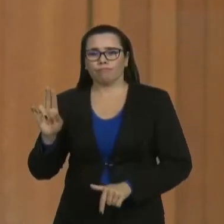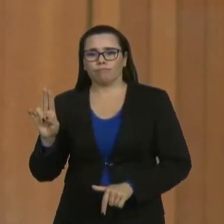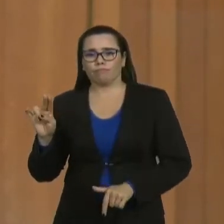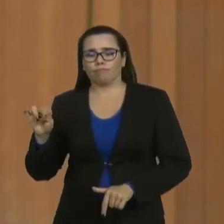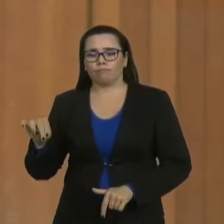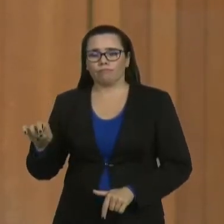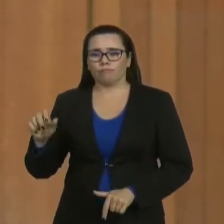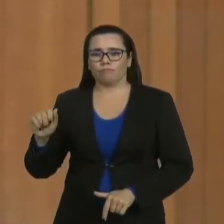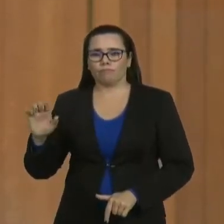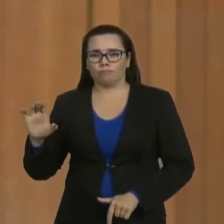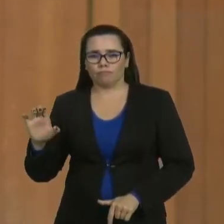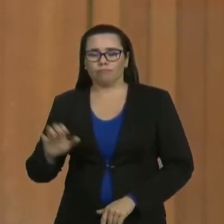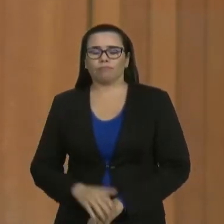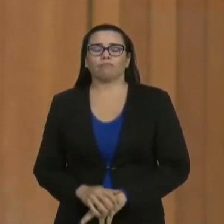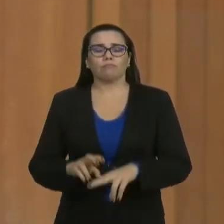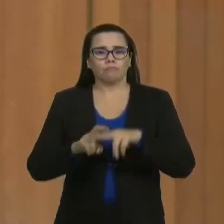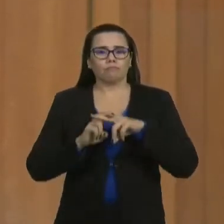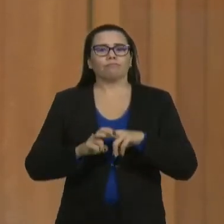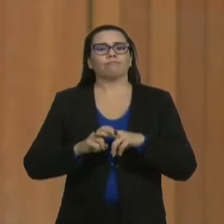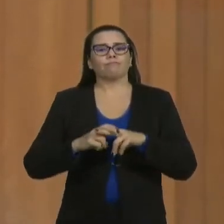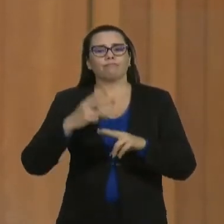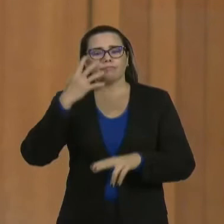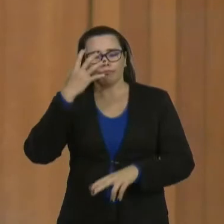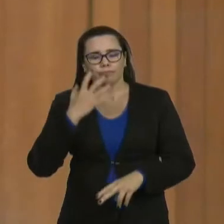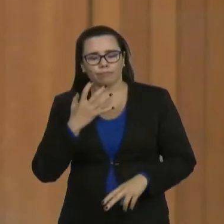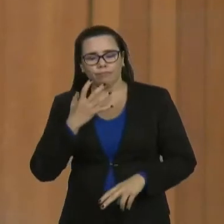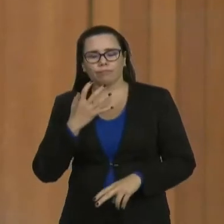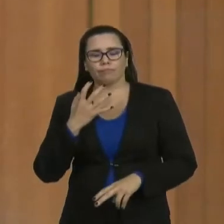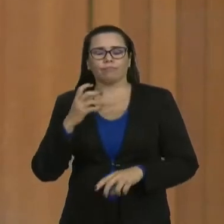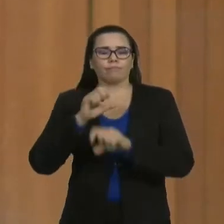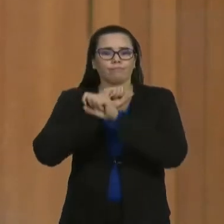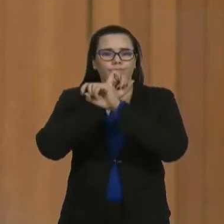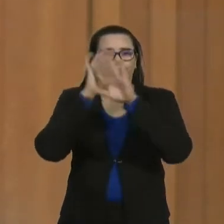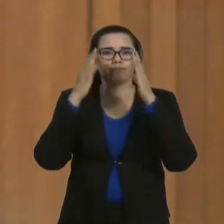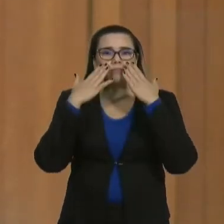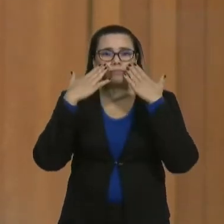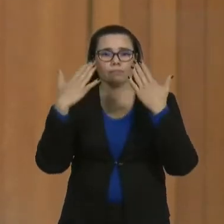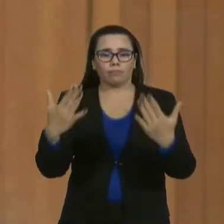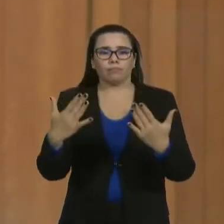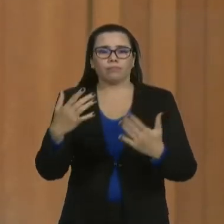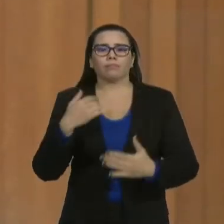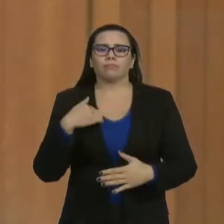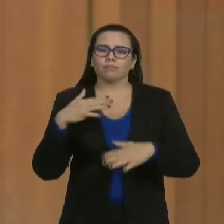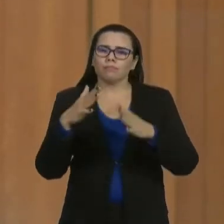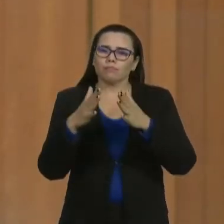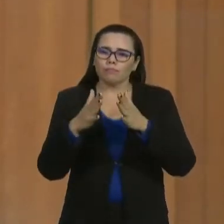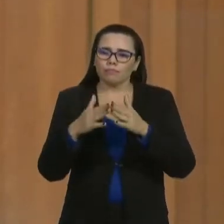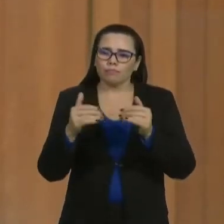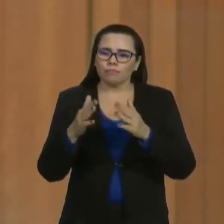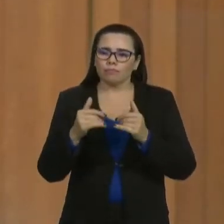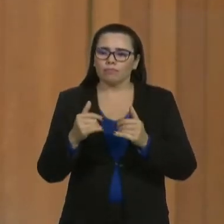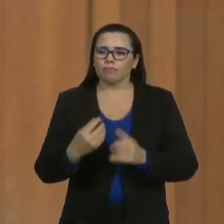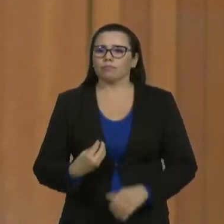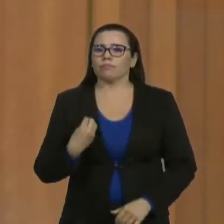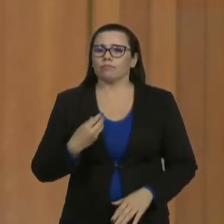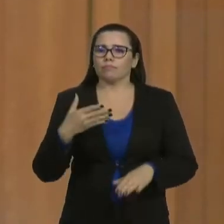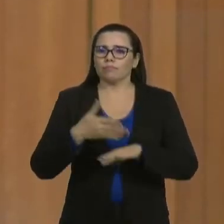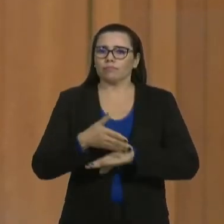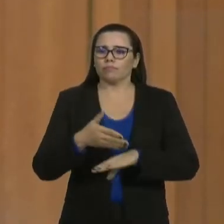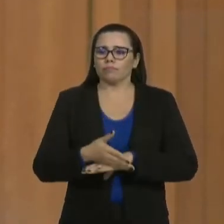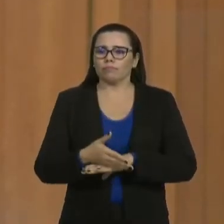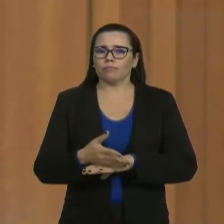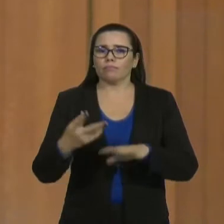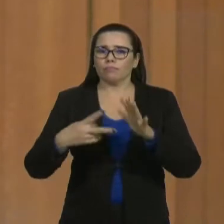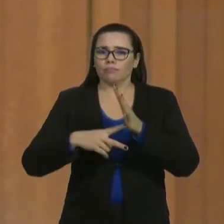séria, correta e transparente, estamos solicitando a presença do